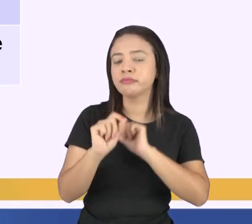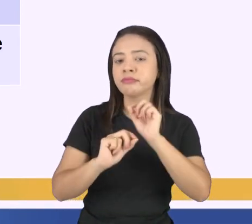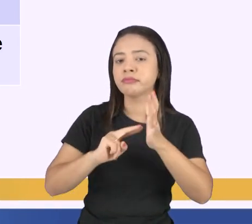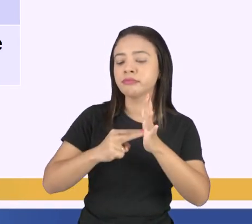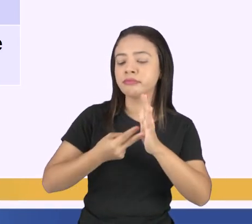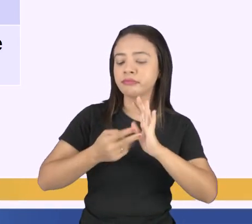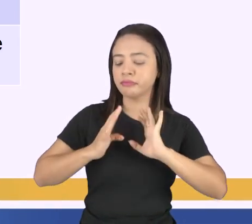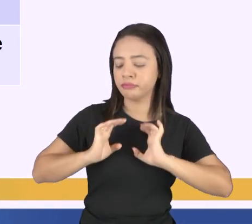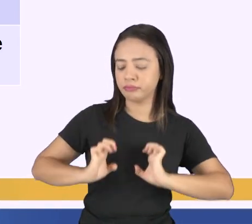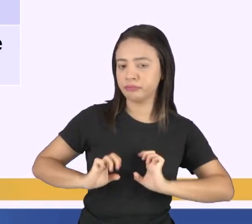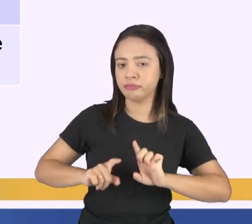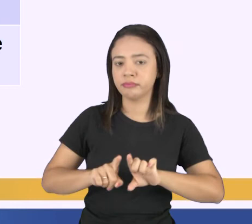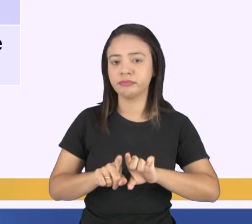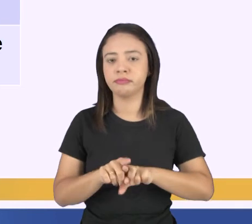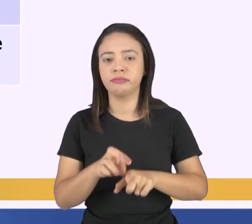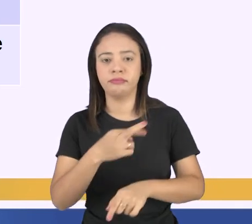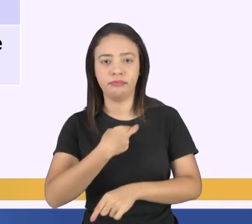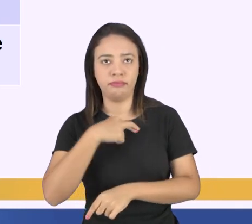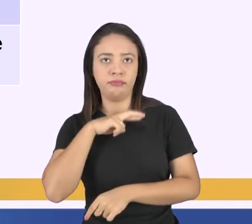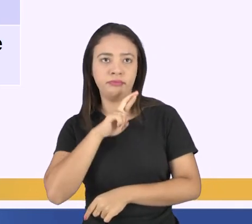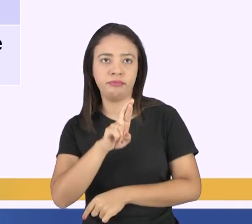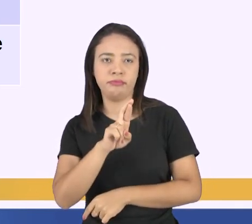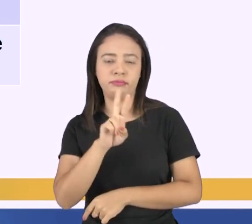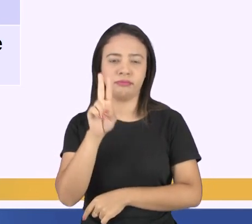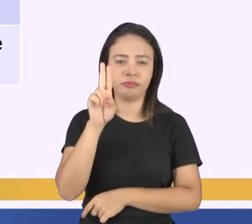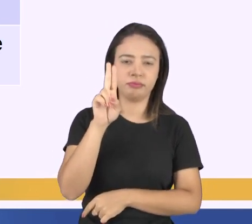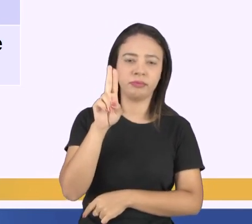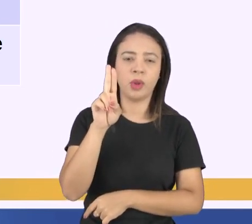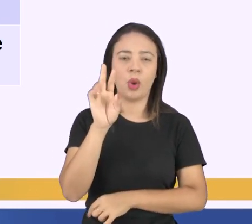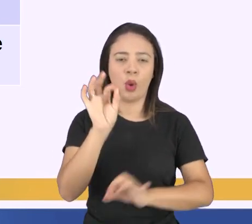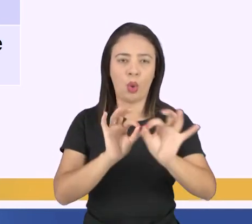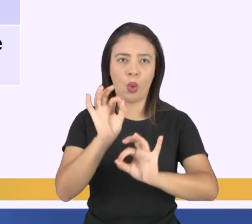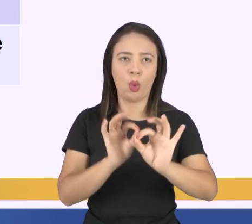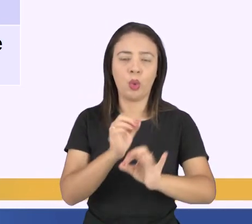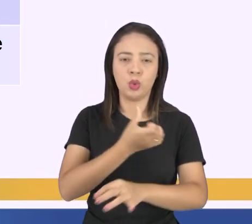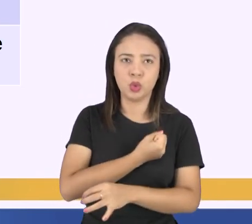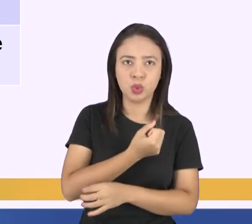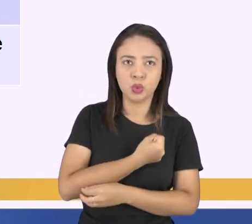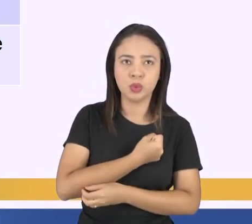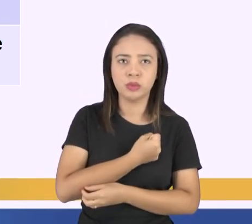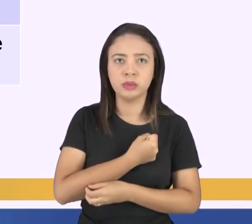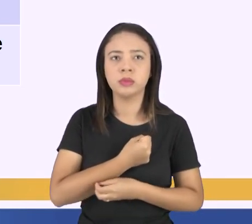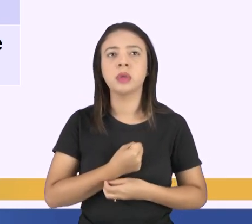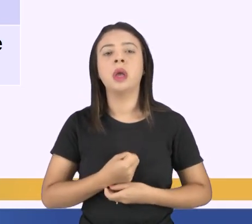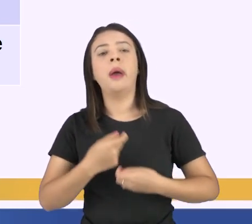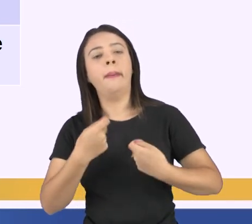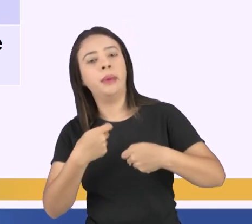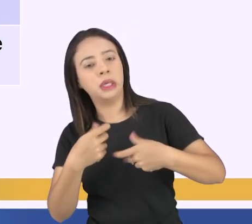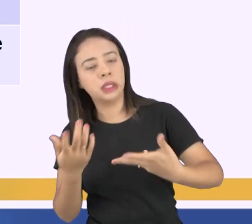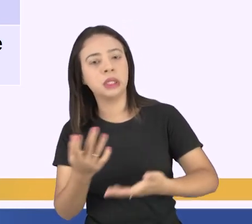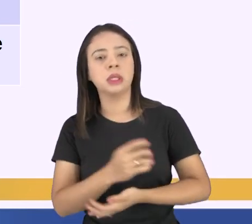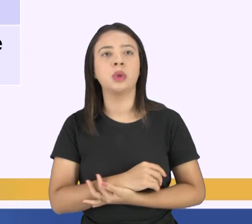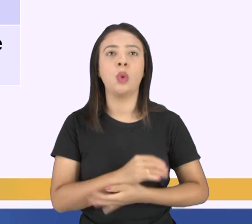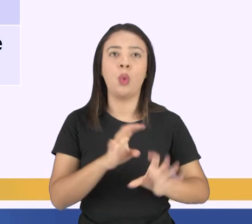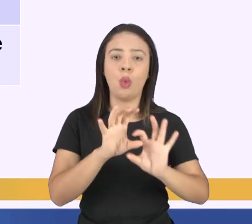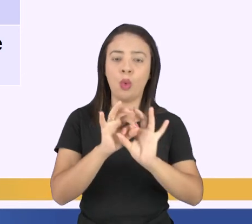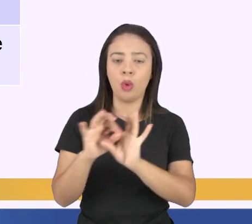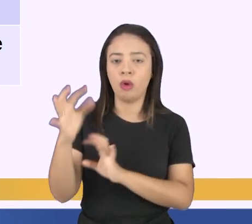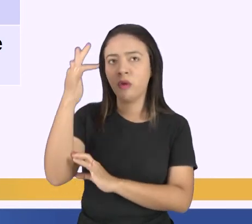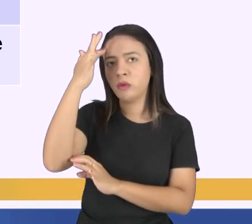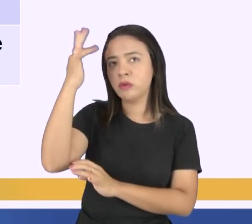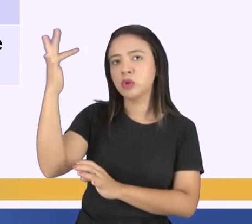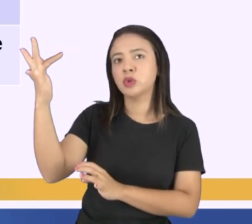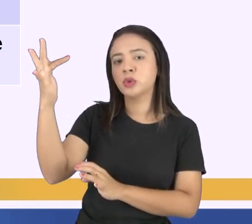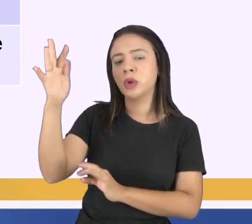questão religiosa. Você vai ver esse númerozinho das questões aí, ó, deve ser disciplinado no contexto filosófico, tem 1, 2, 3 e